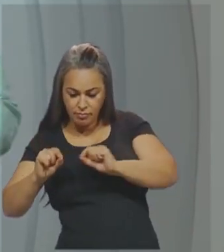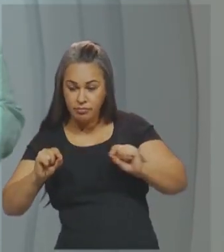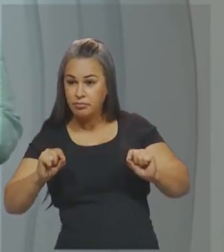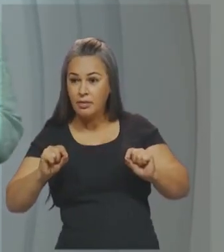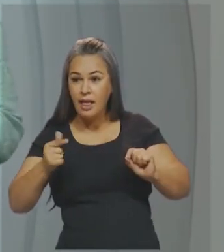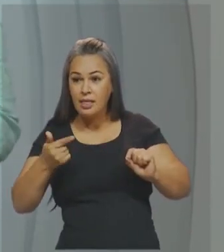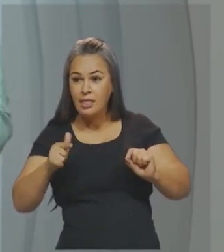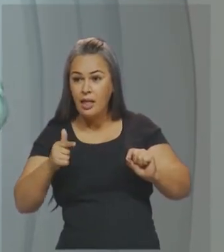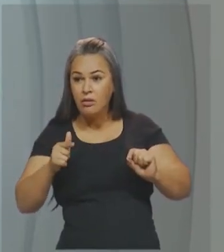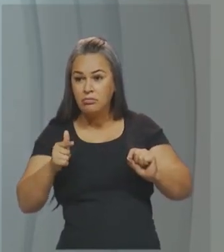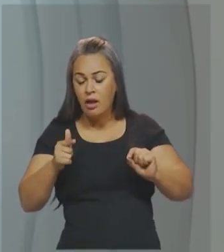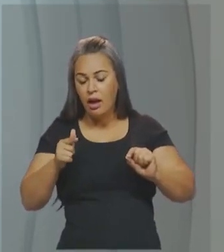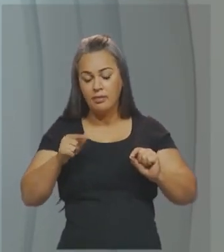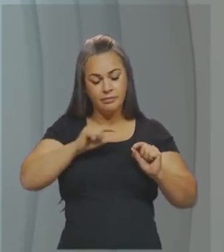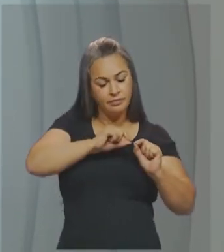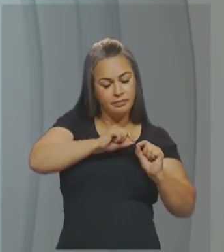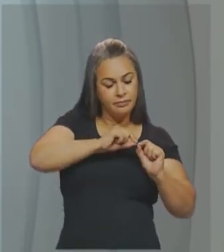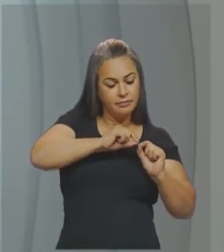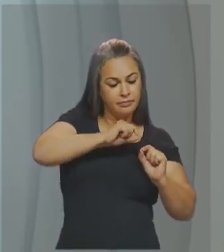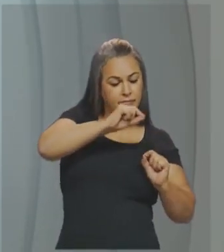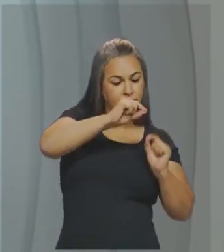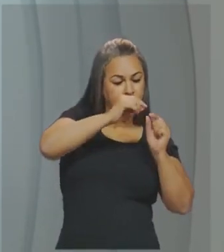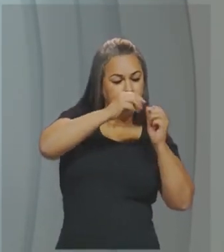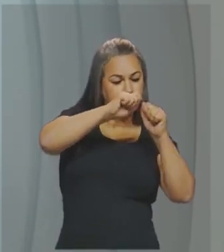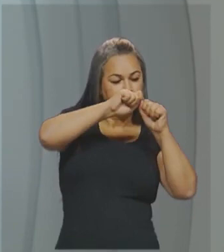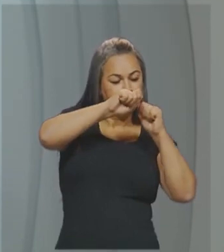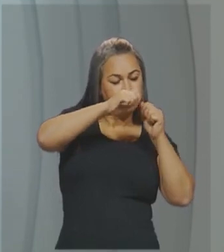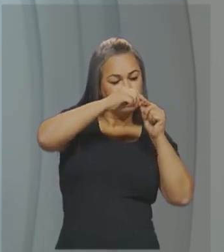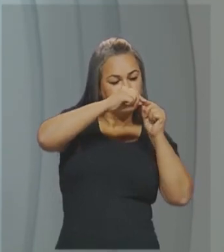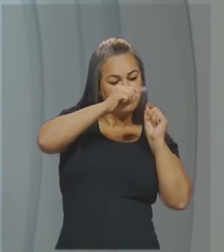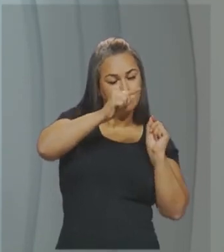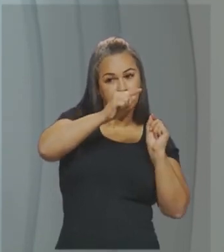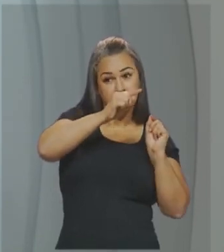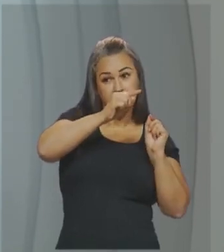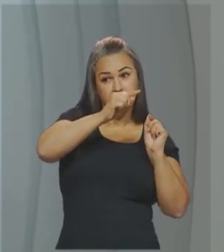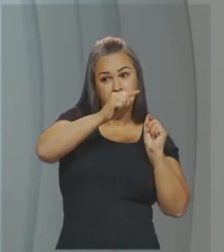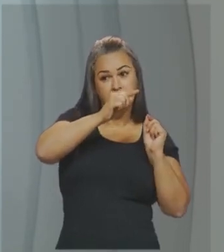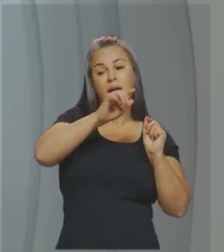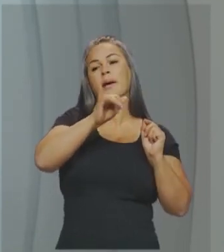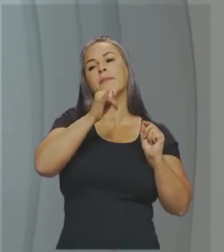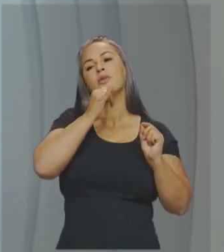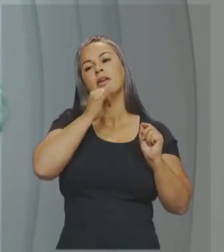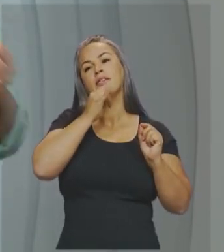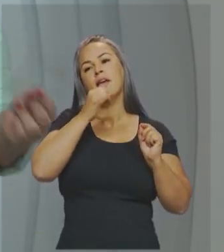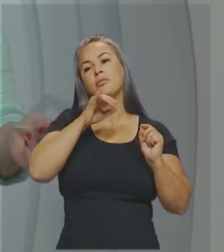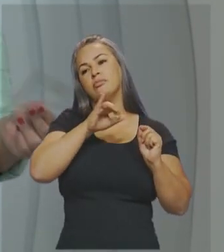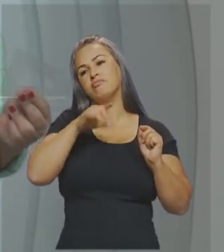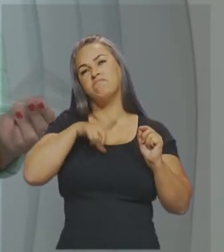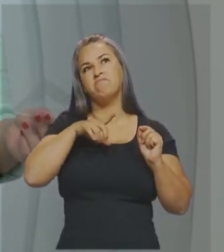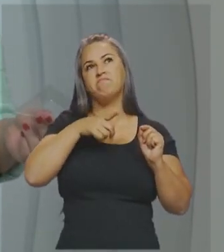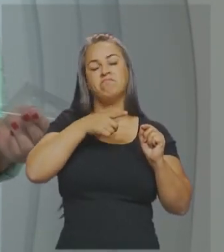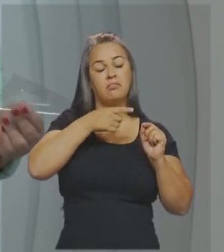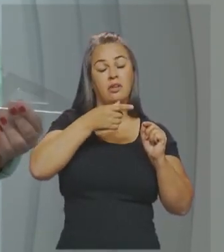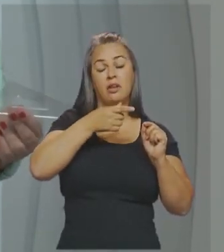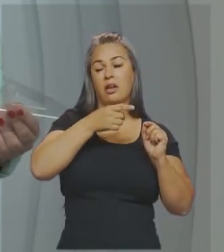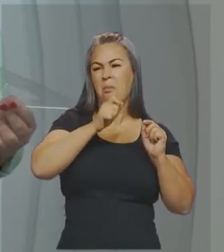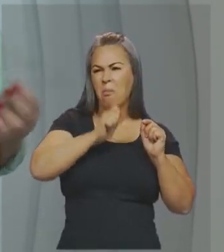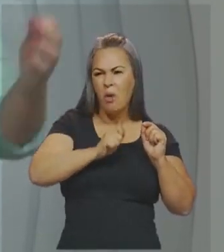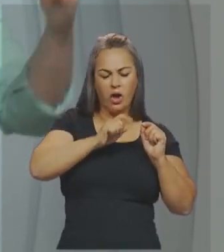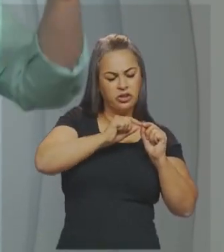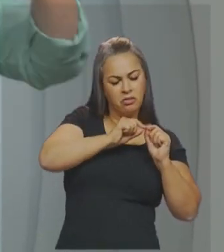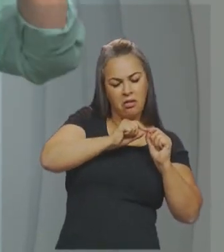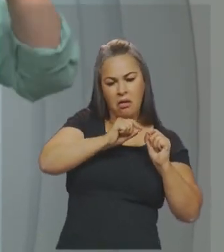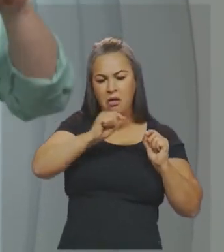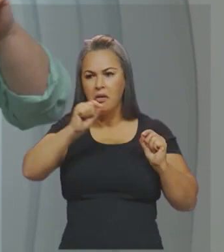ser cruzado. Quando eu falo não pode ser cruzado, eu peguei uma linha, passei de fora a fora, né, e cruzei,